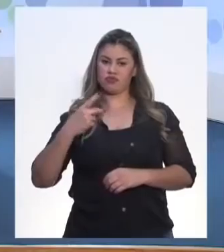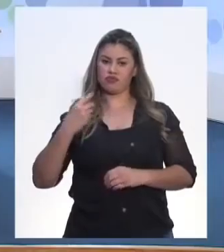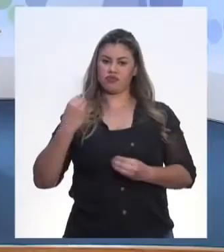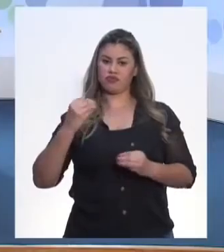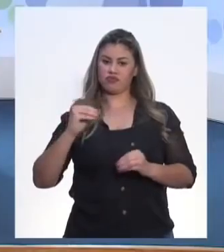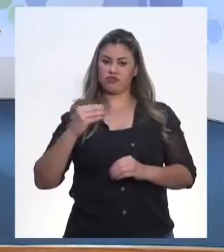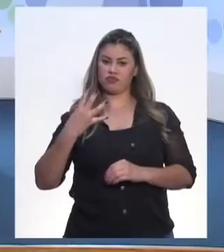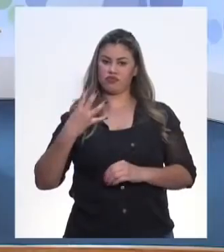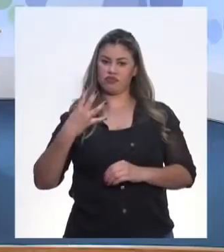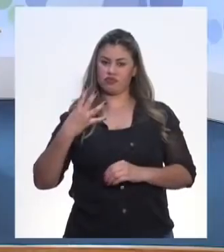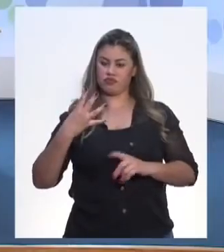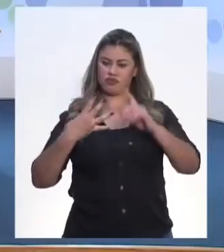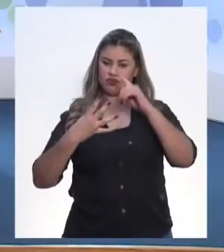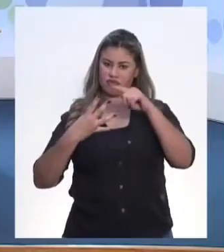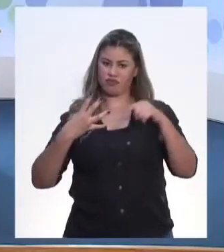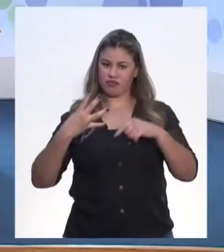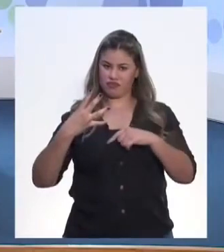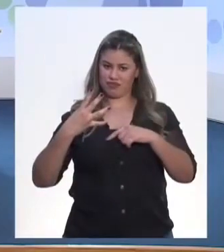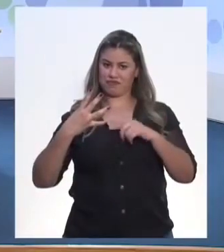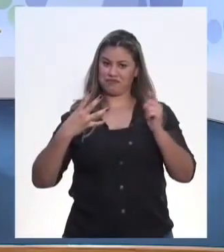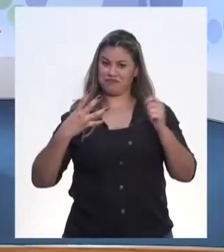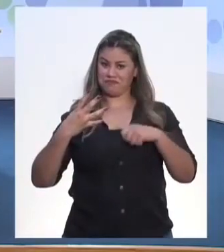deu 4 possibilidades de valor.